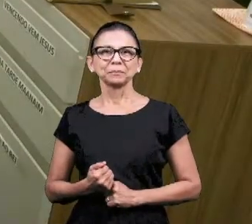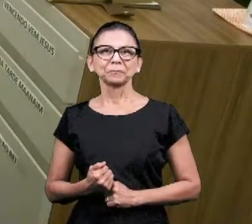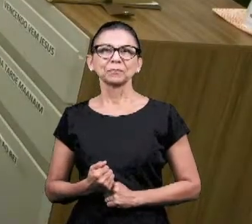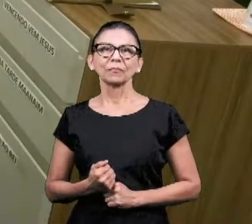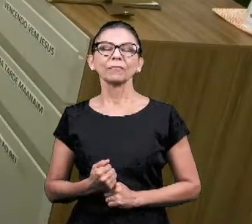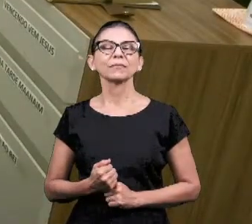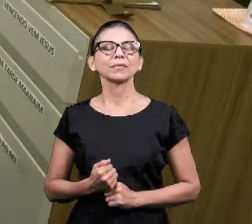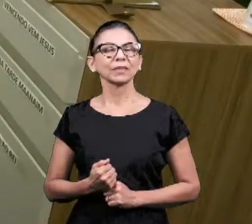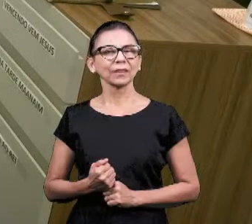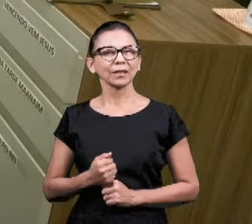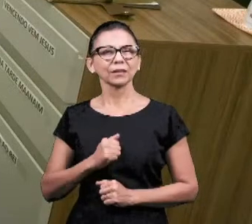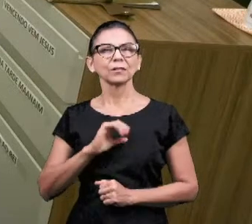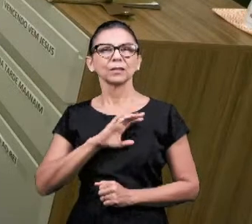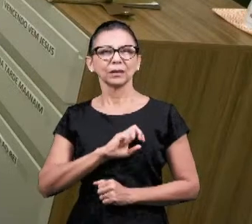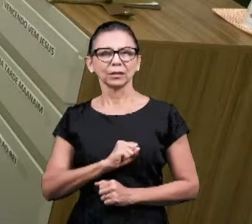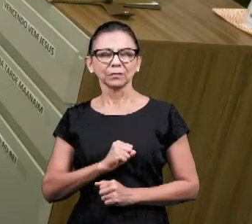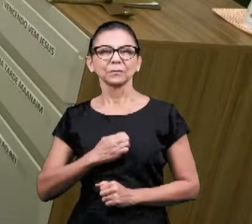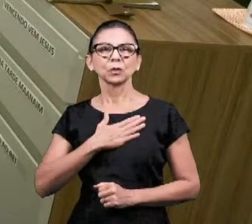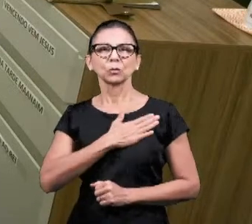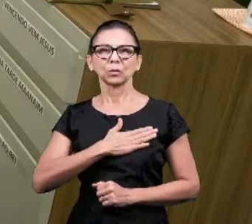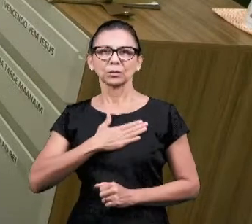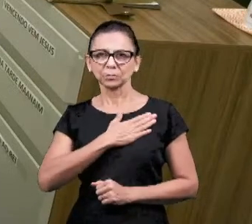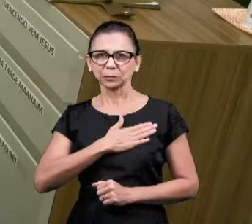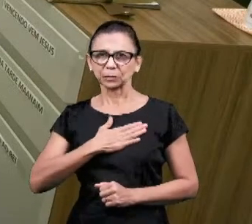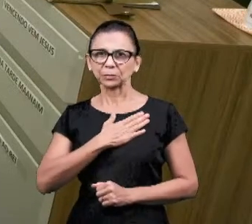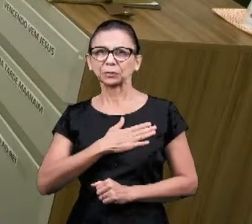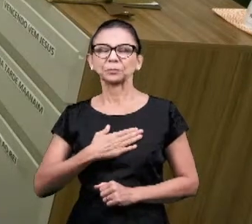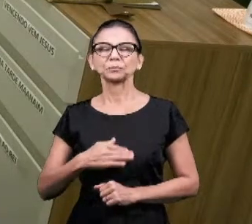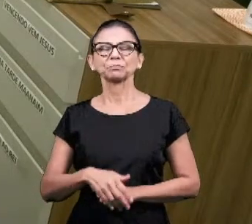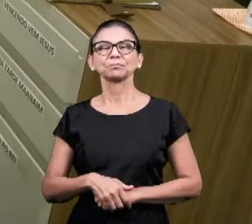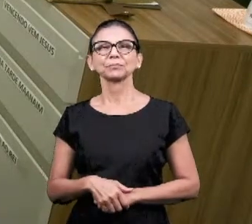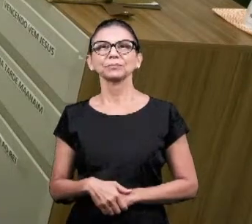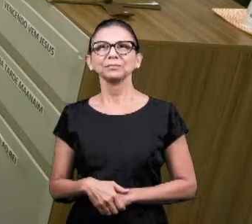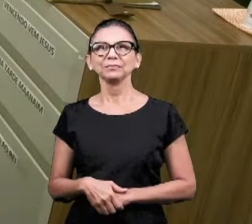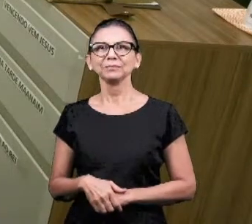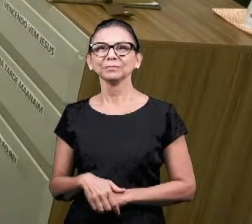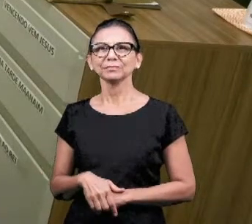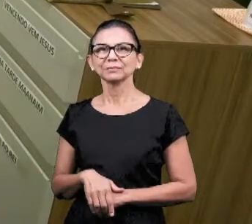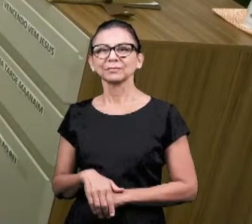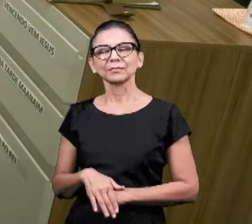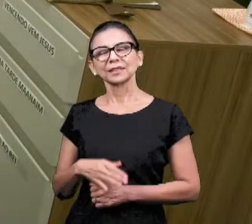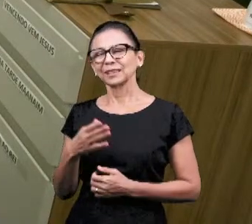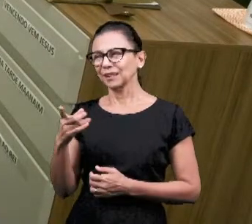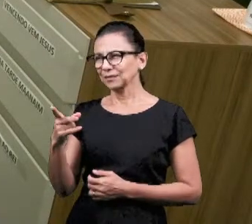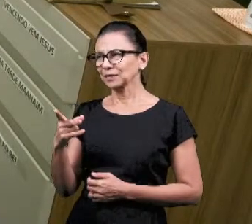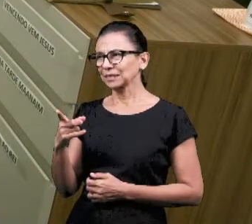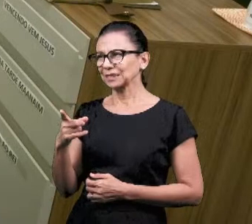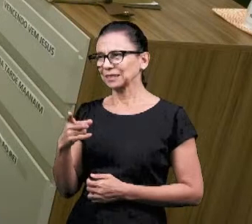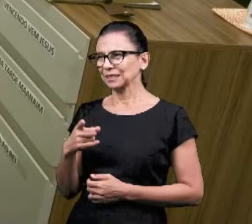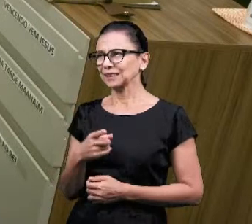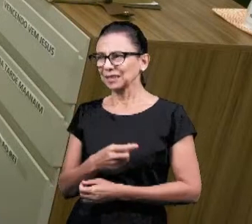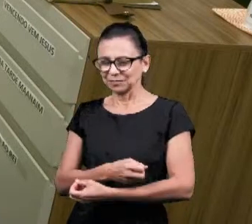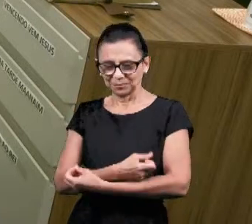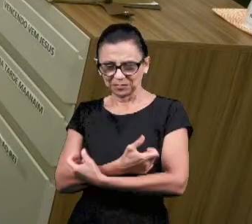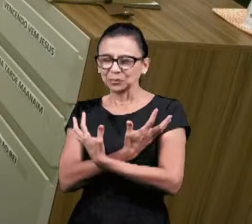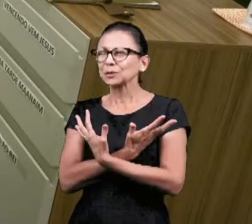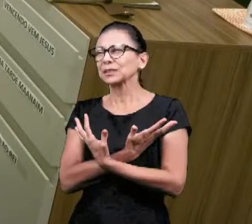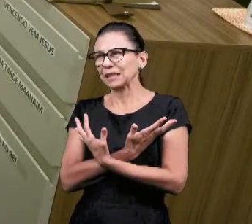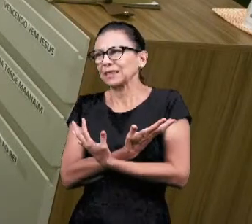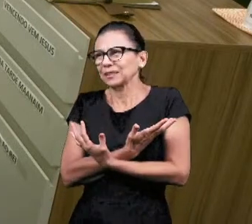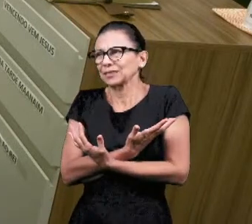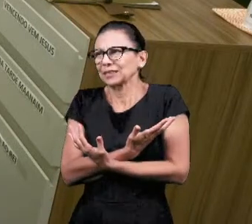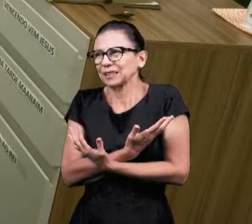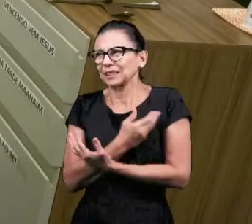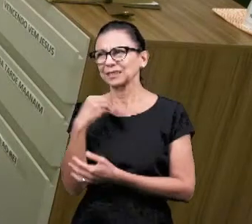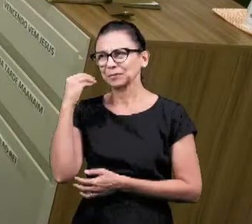senhor começa aí, ficou emocionado? Foi. O pastor ficou emocionado em falar do pastor Amadeu, né? É maravilhoso, né? A